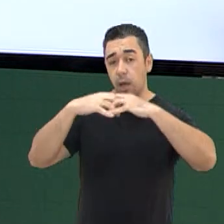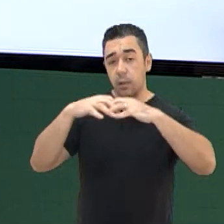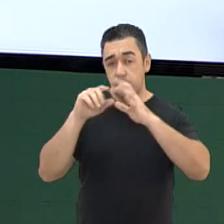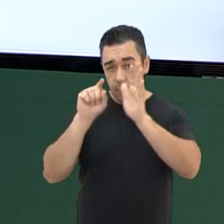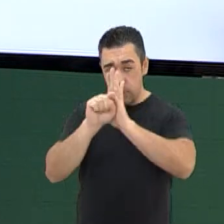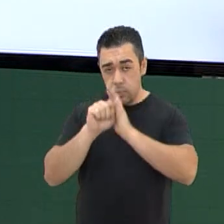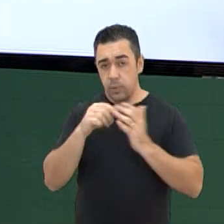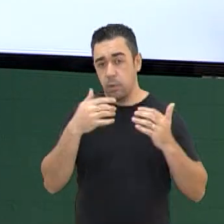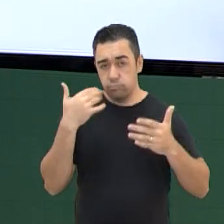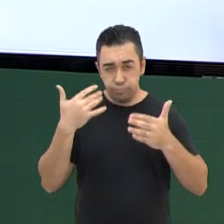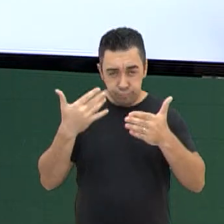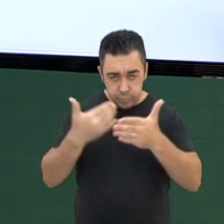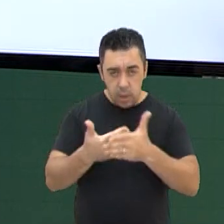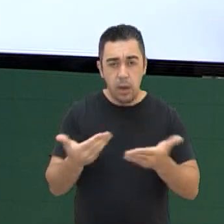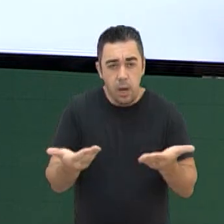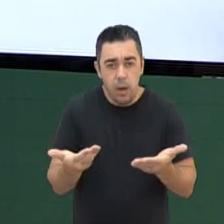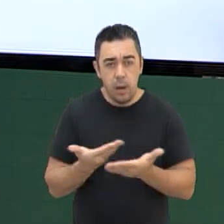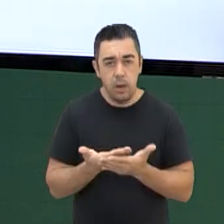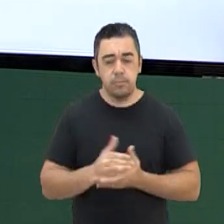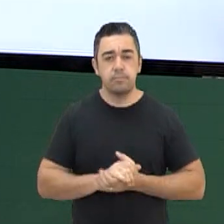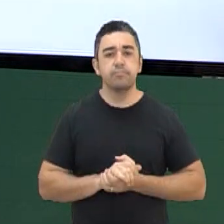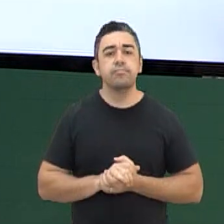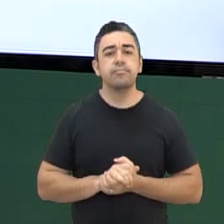questões no decorrer da aula.